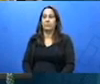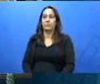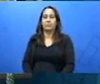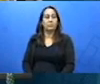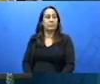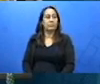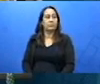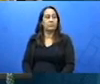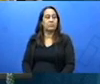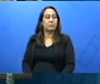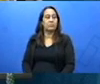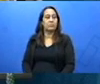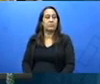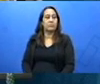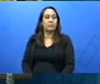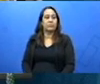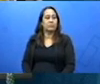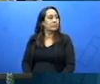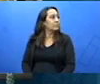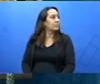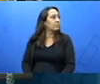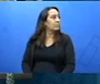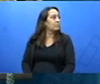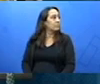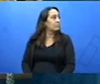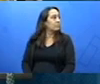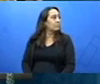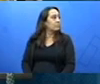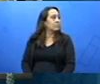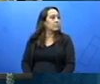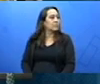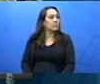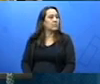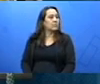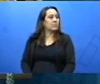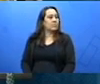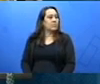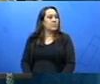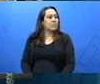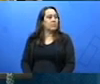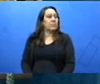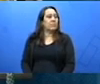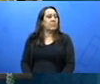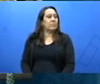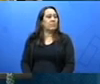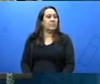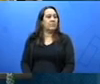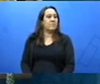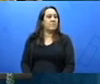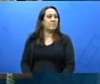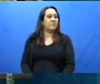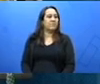de baixo, sobe pela mesma perninha e põe a linguinha para fora.